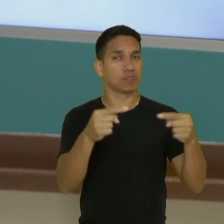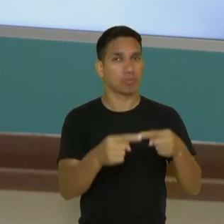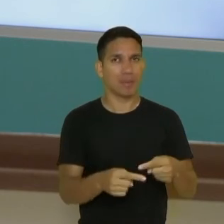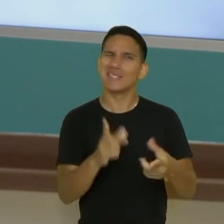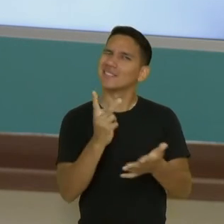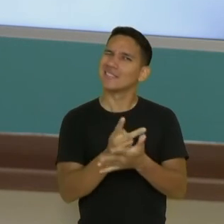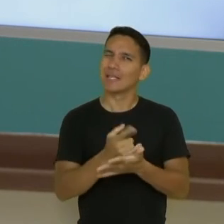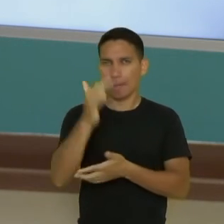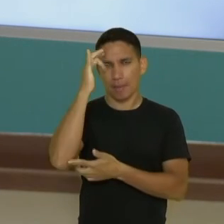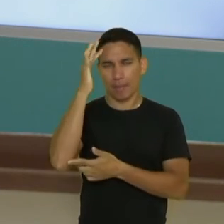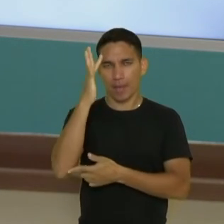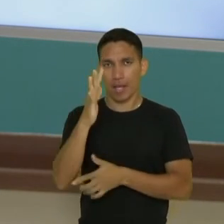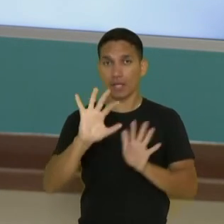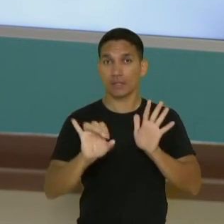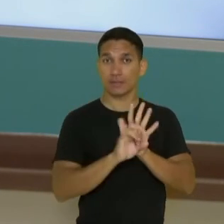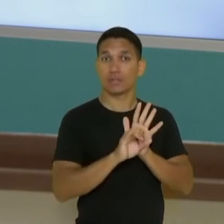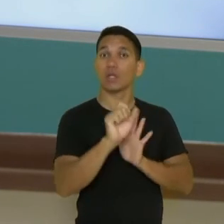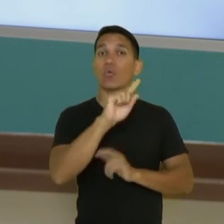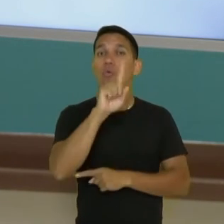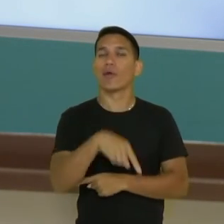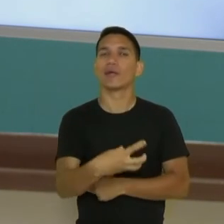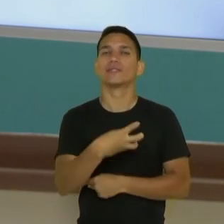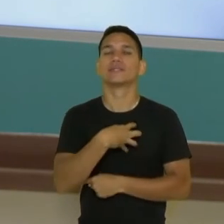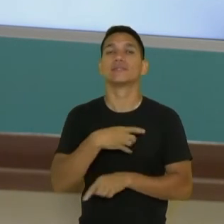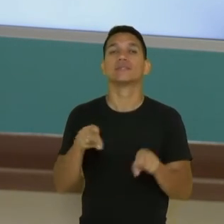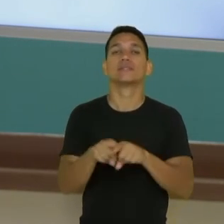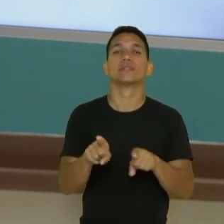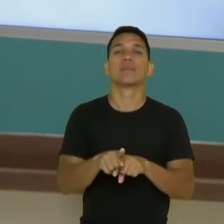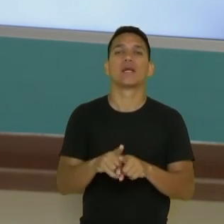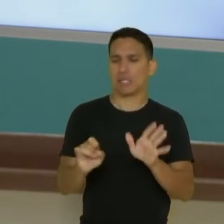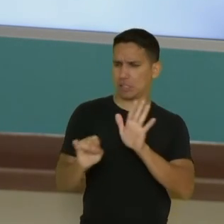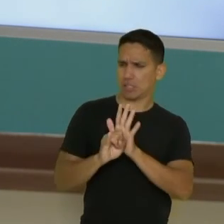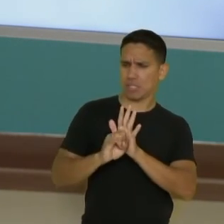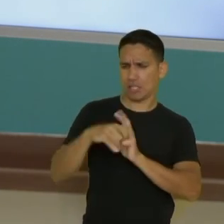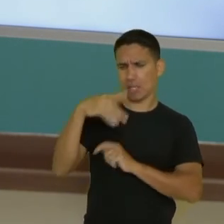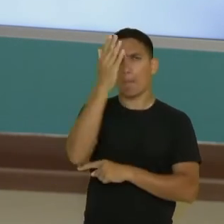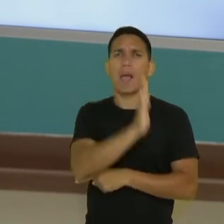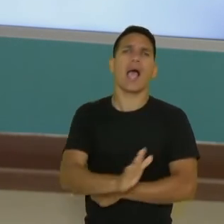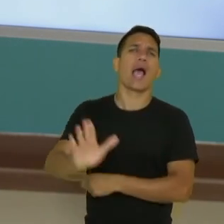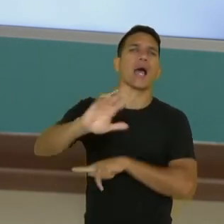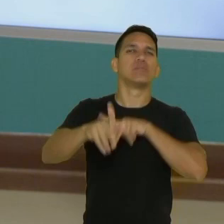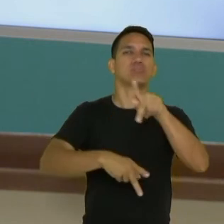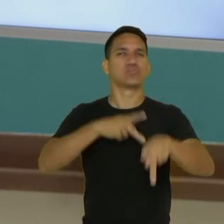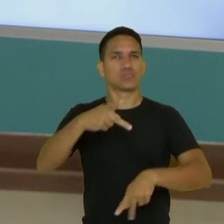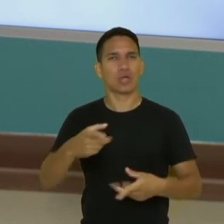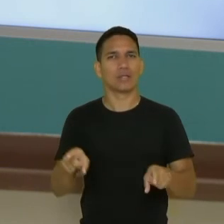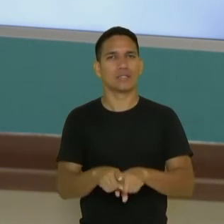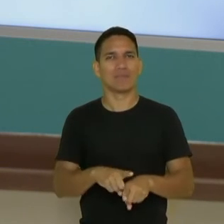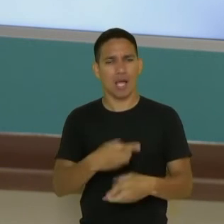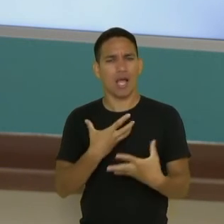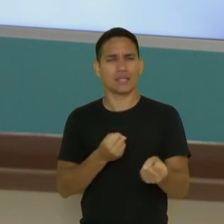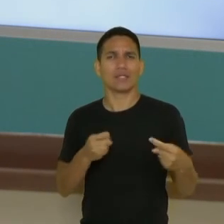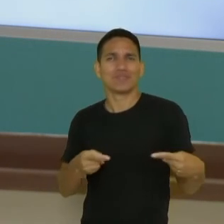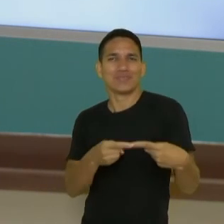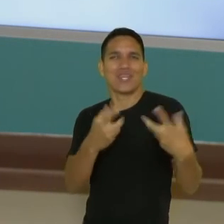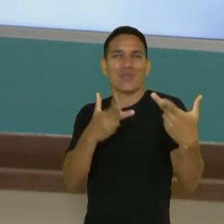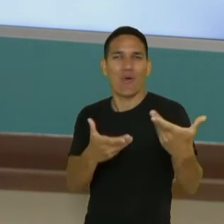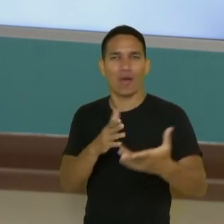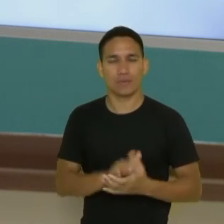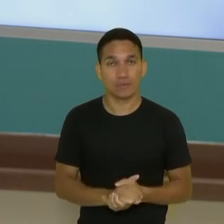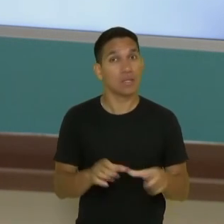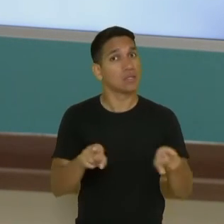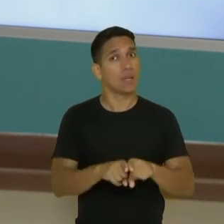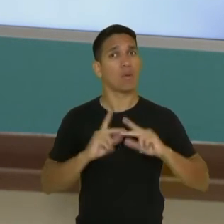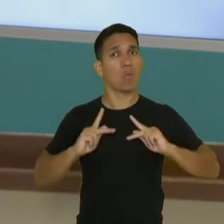fala em identidade, pessoal, a gente fala de uma identidade nacional, uma ideia de nação, uma ideia de pertencimento. E também falamos de